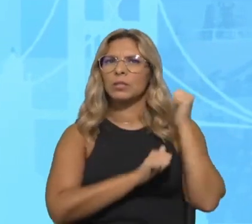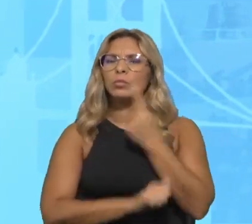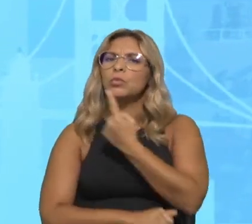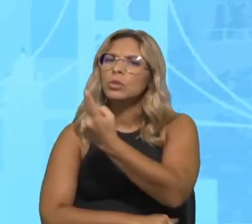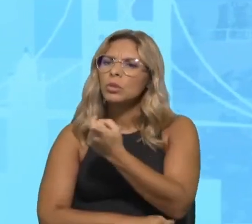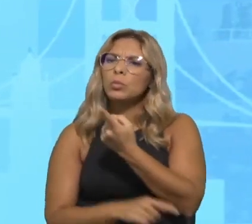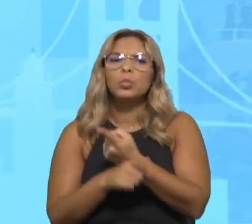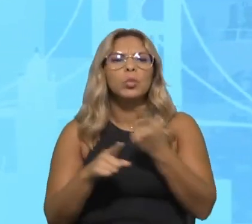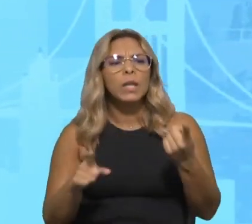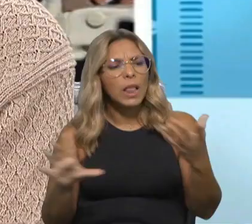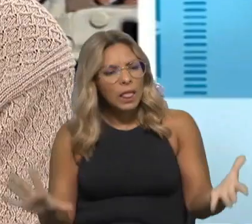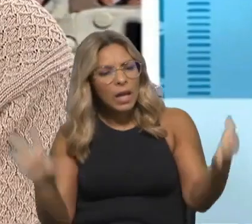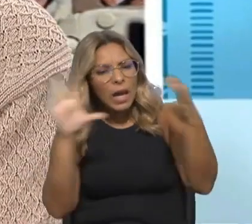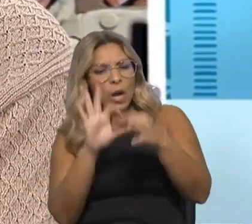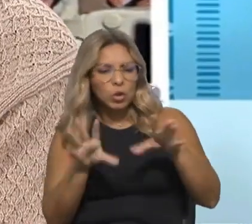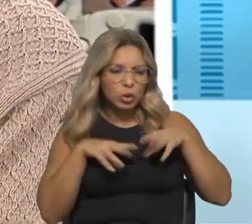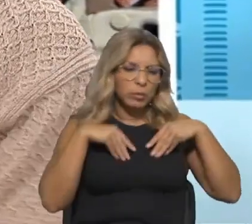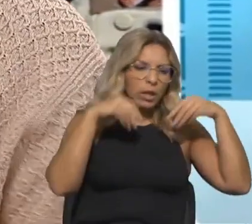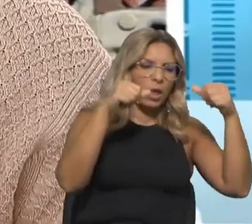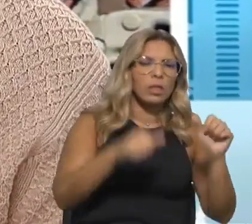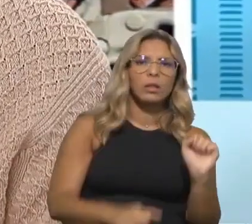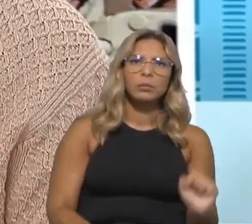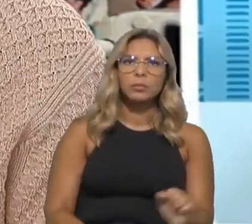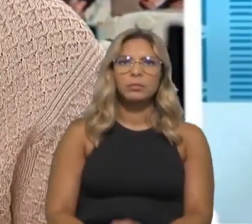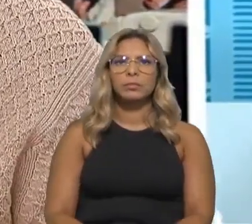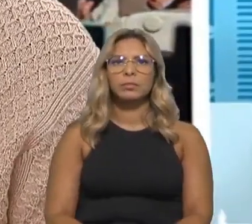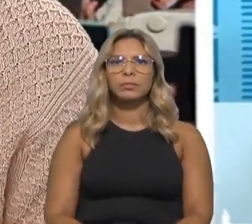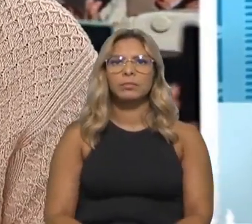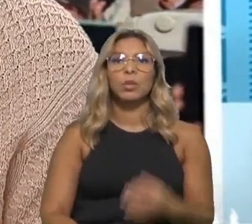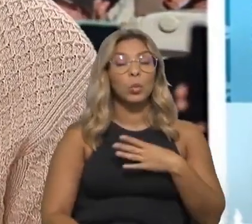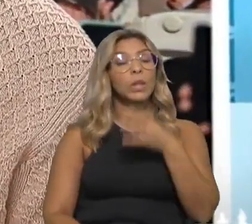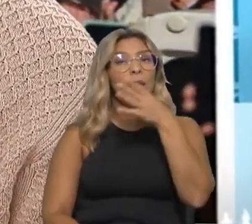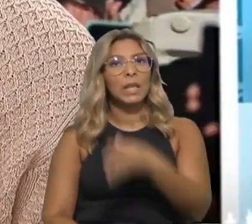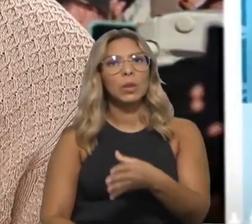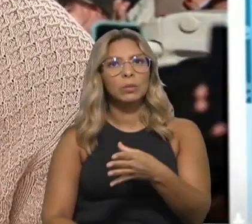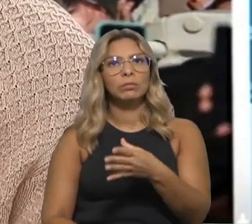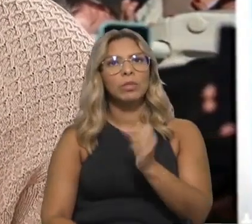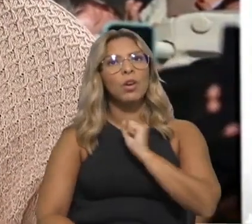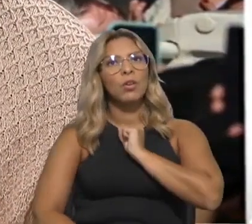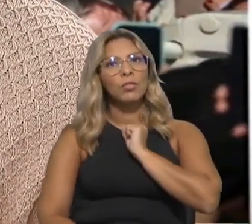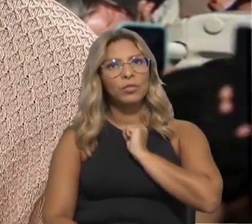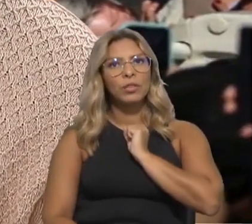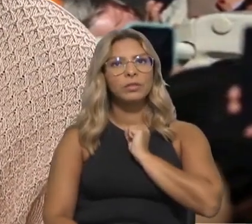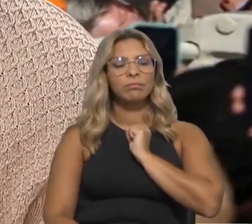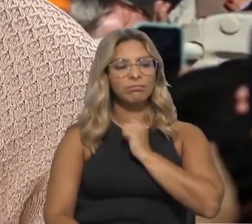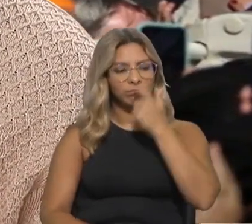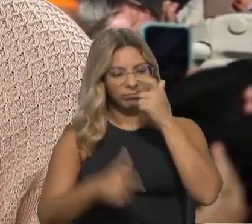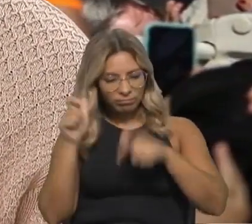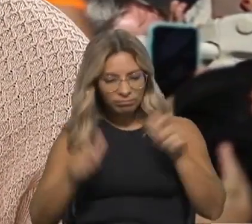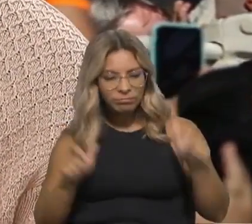o porquê desta ligação Então à espiritualidade de uniana eu devo dizer que as minhas raízes humanas